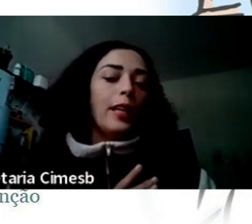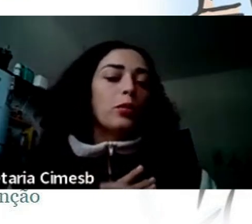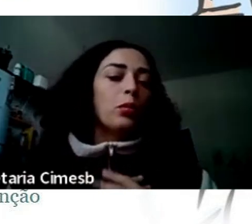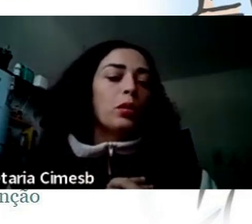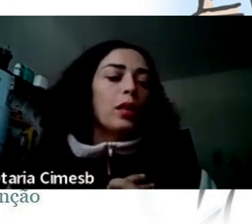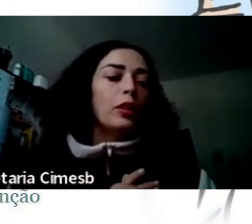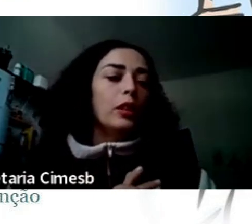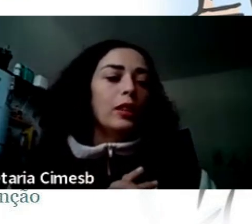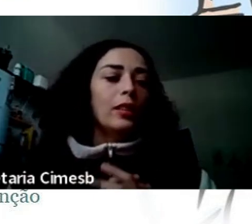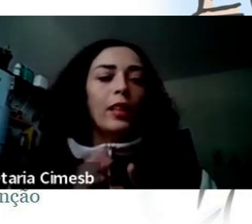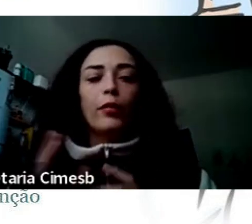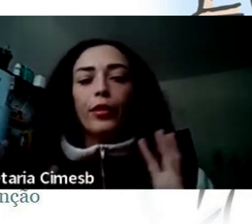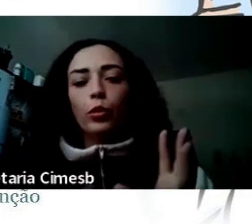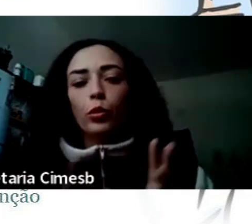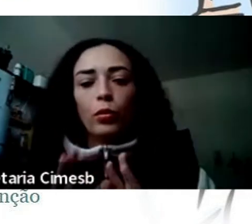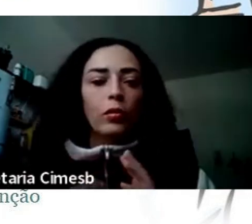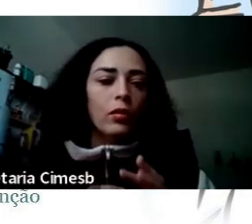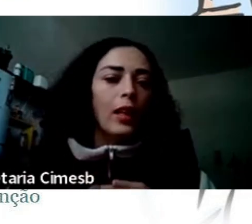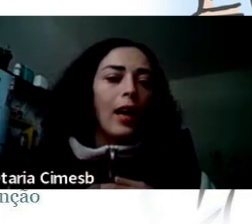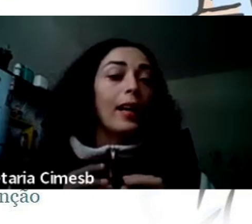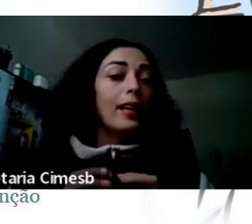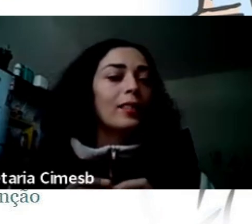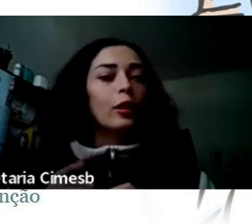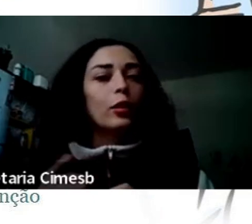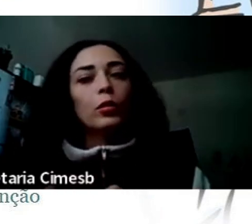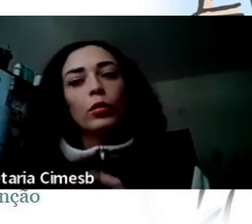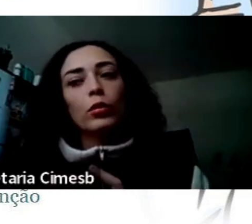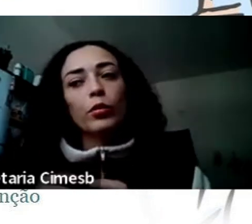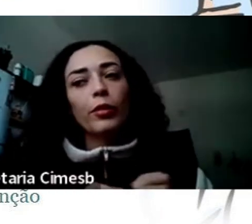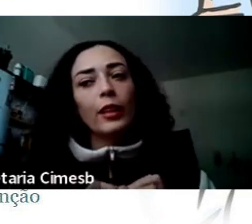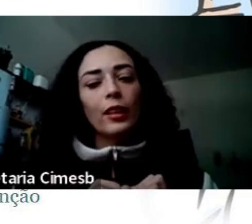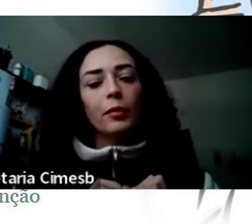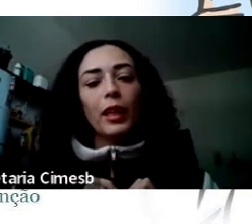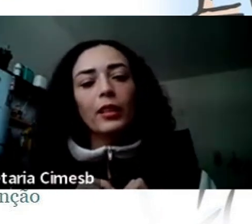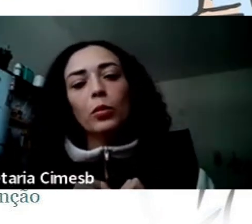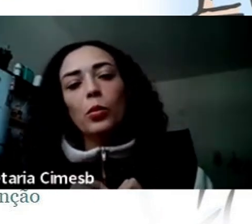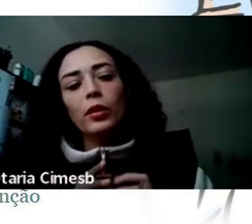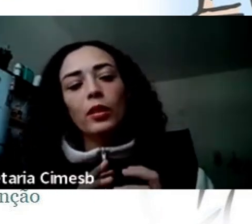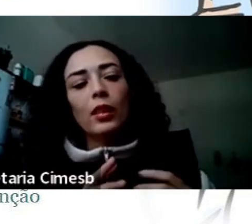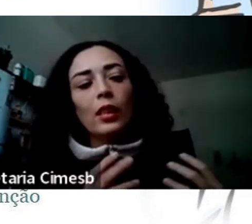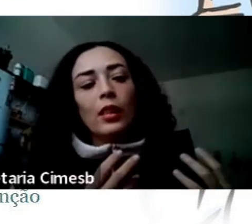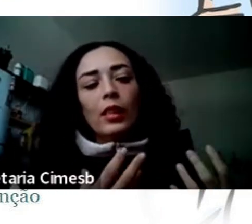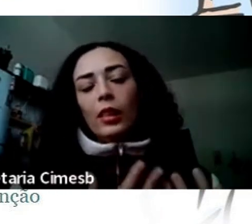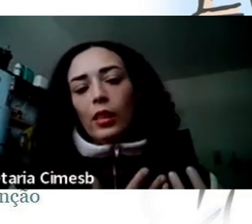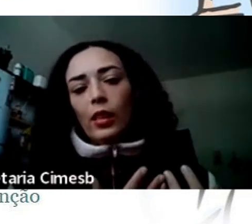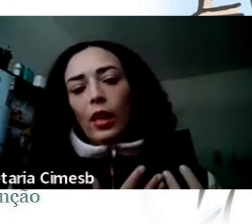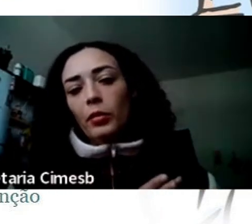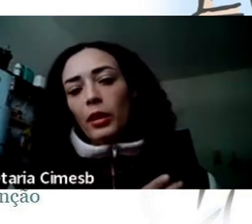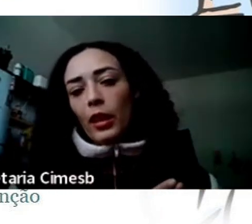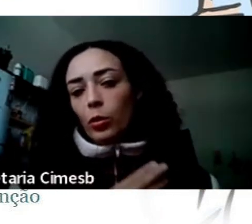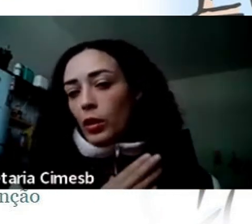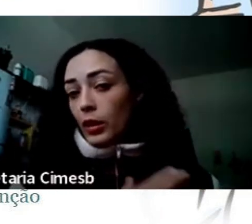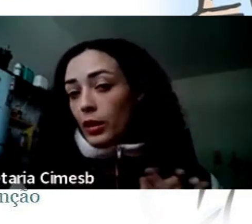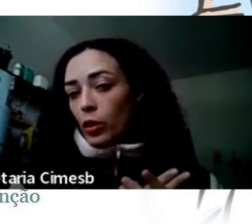muito direto. A gente, às vezes, tem um filtro. Eu não vou falar determinadas coisas. E